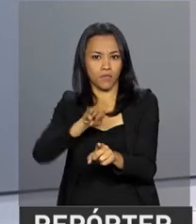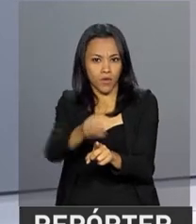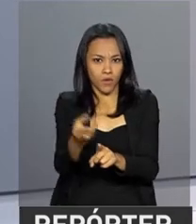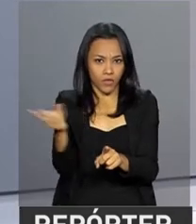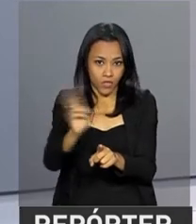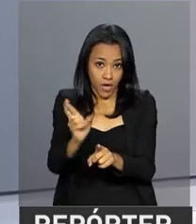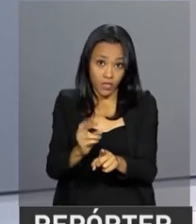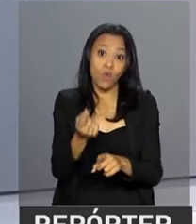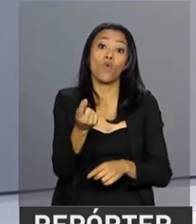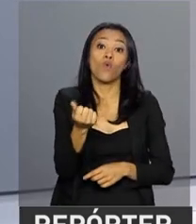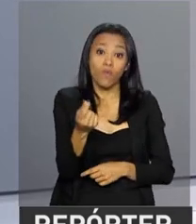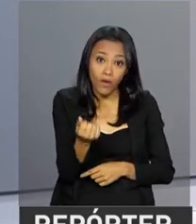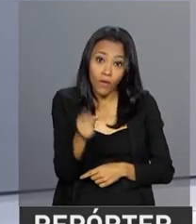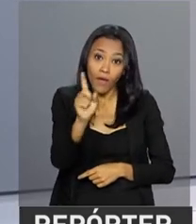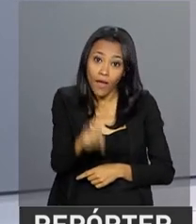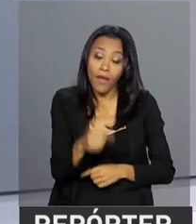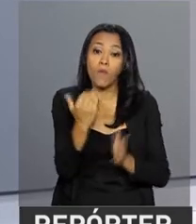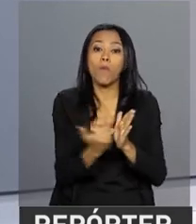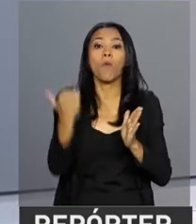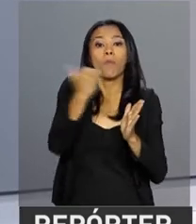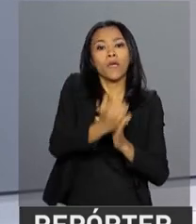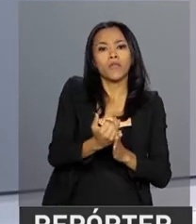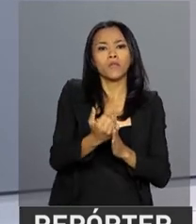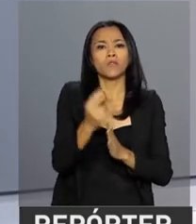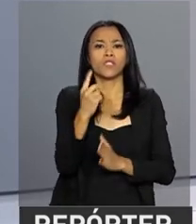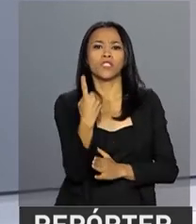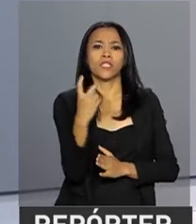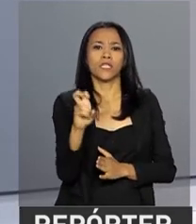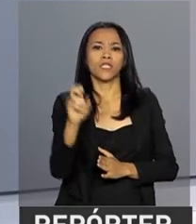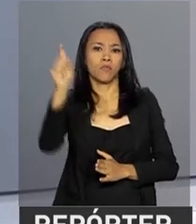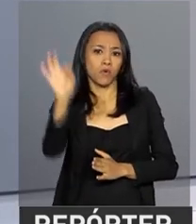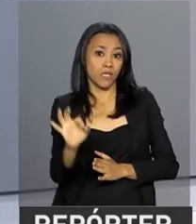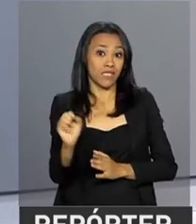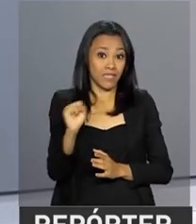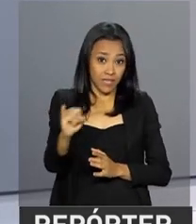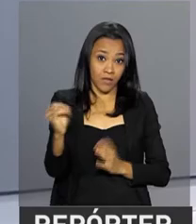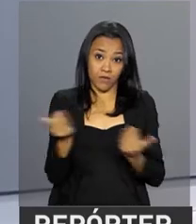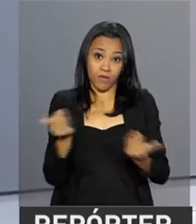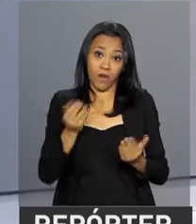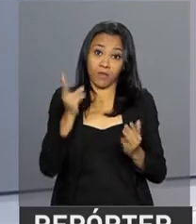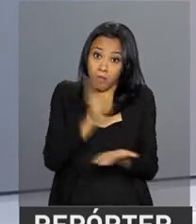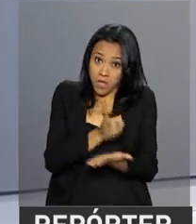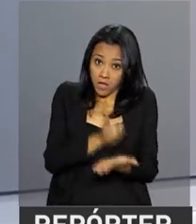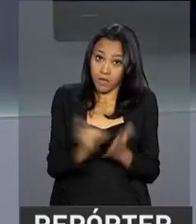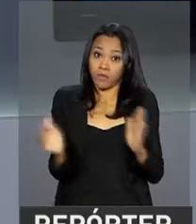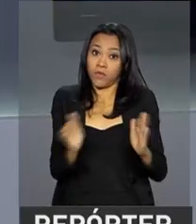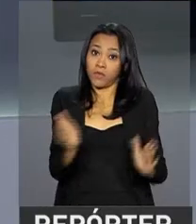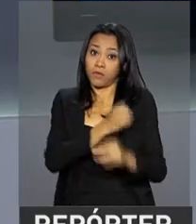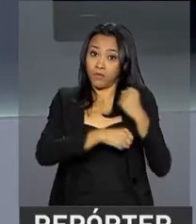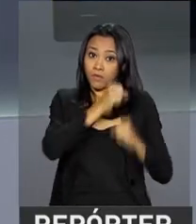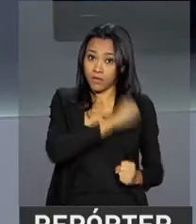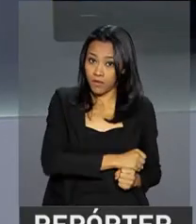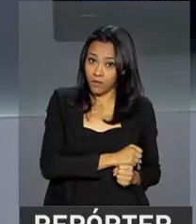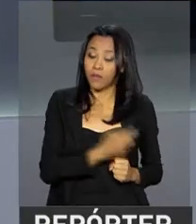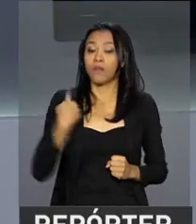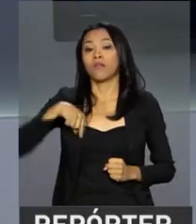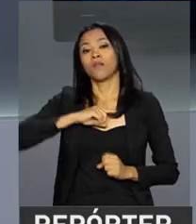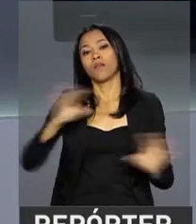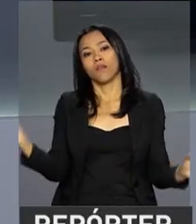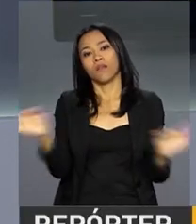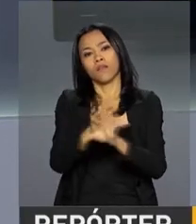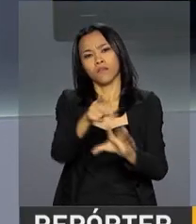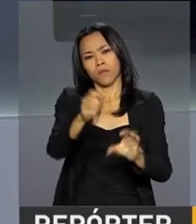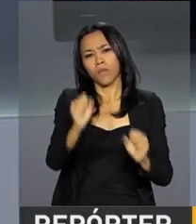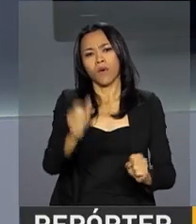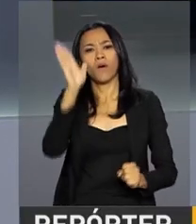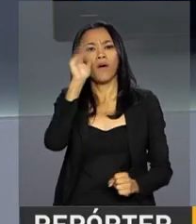R$1,6 bilhão. O valor representa um aumento de 15% se comparado ao mesmo período do ano anterior. Nós ficamos por aqui. Você pode